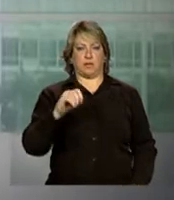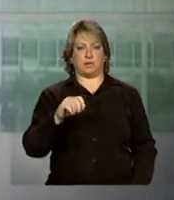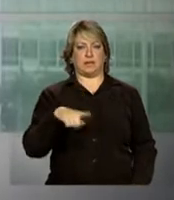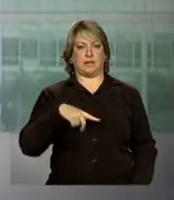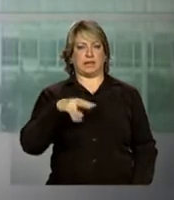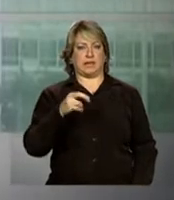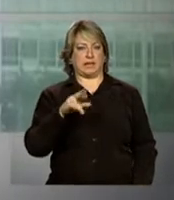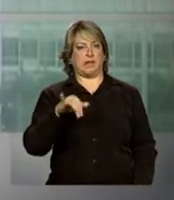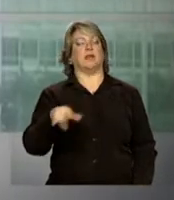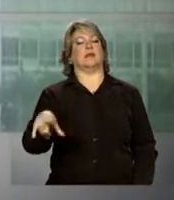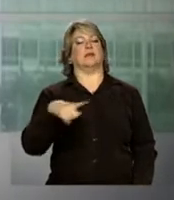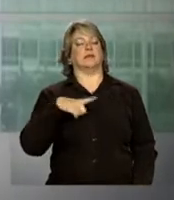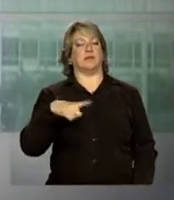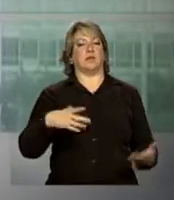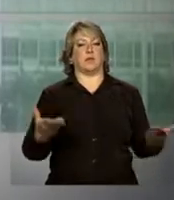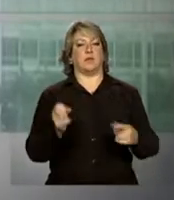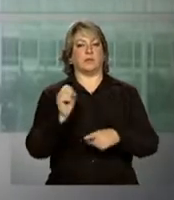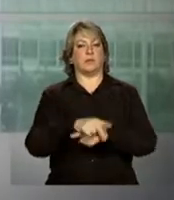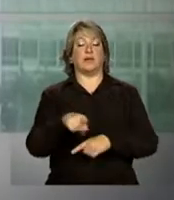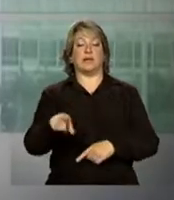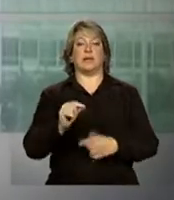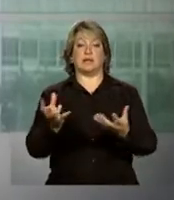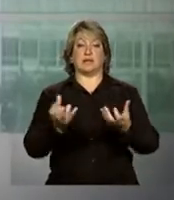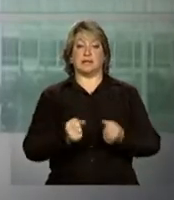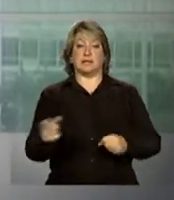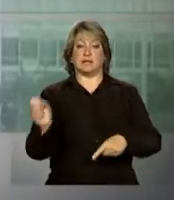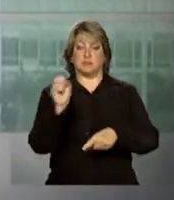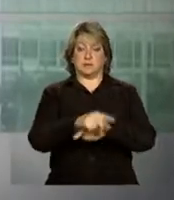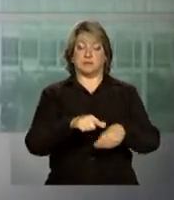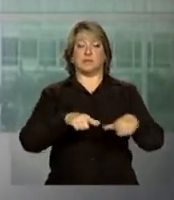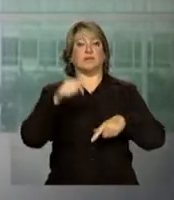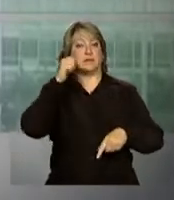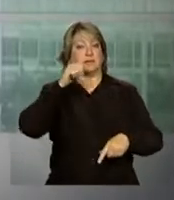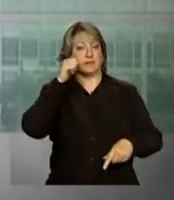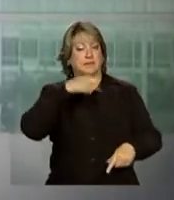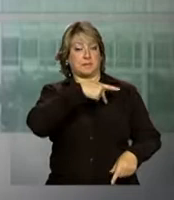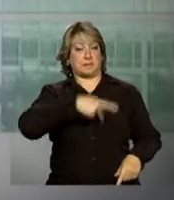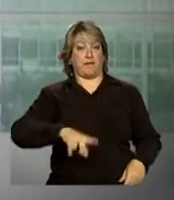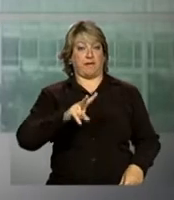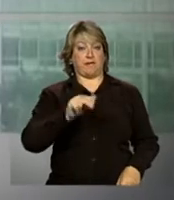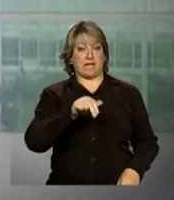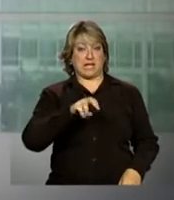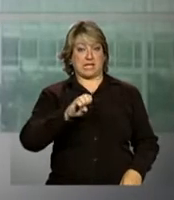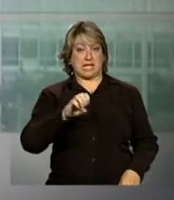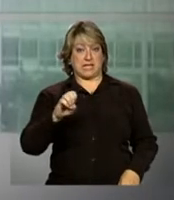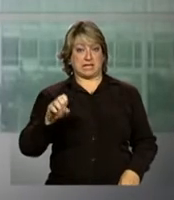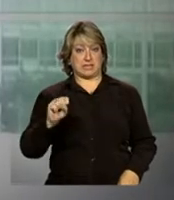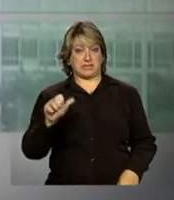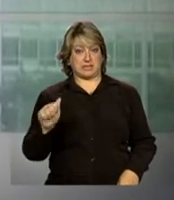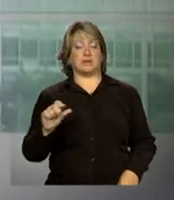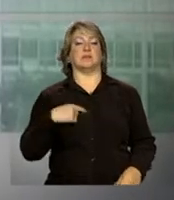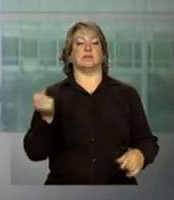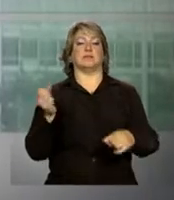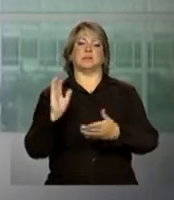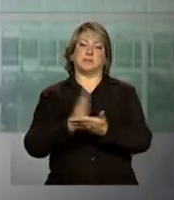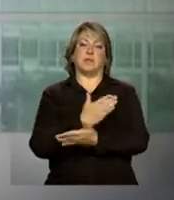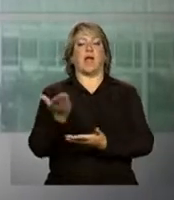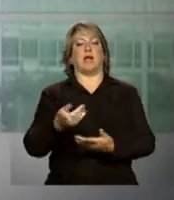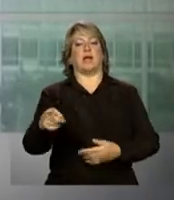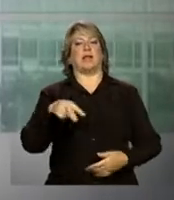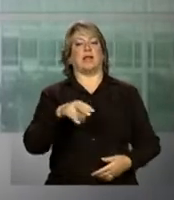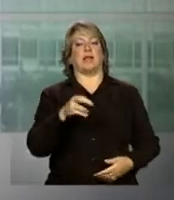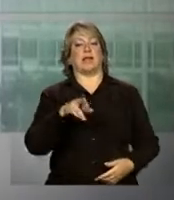de Pesquisa Econômica Aplicada. Ele recebeu o cargo da presidenta interina do Instituto, Vanessa Petrelli Correa.